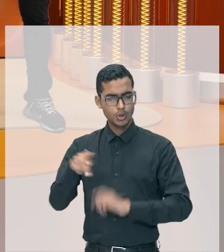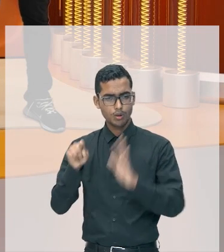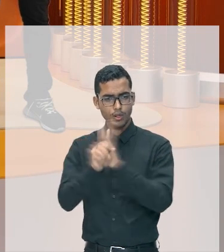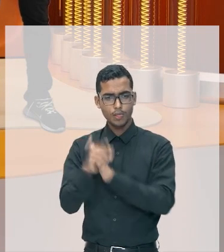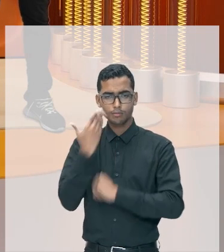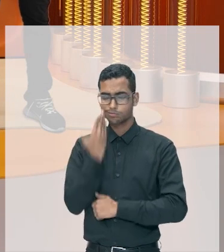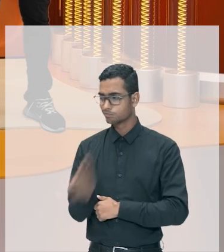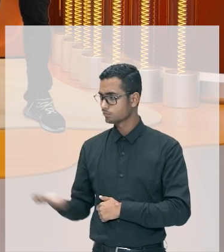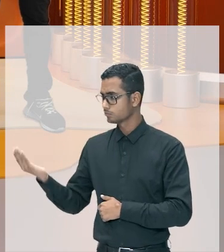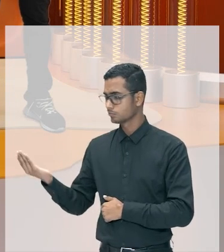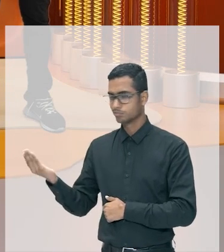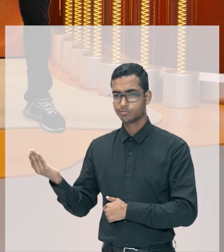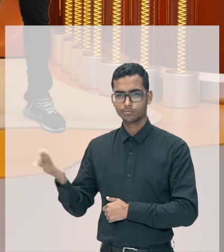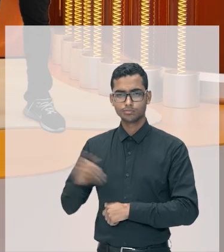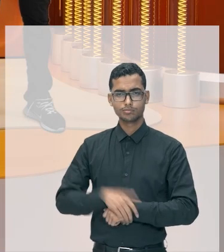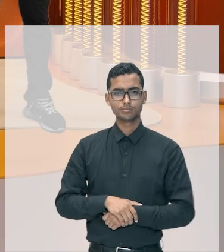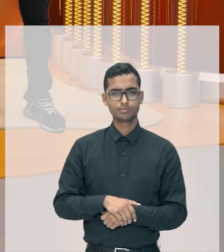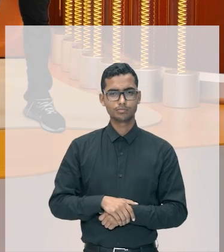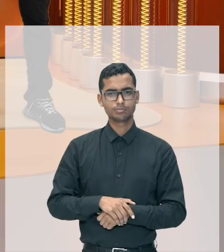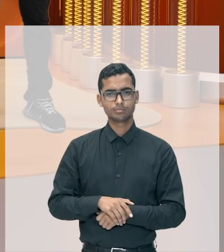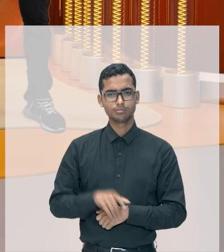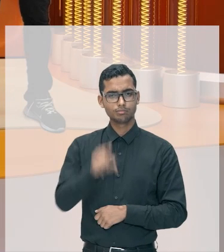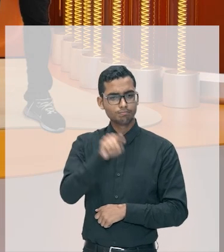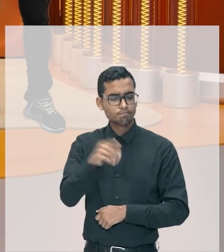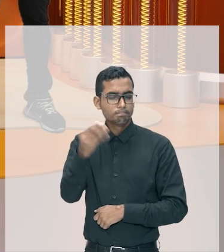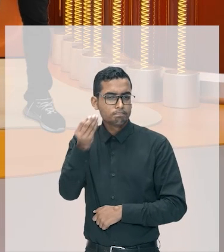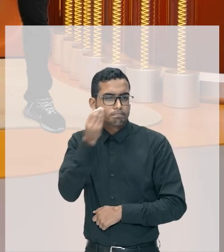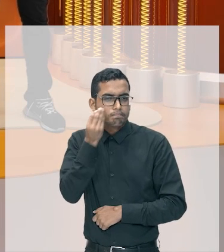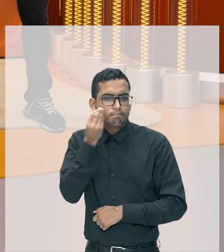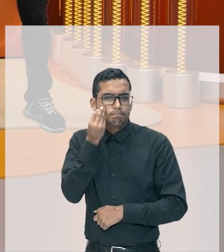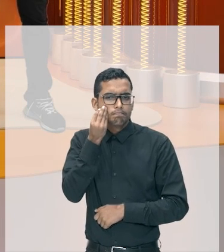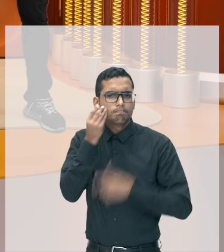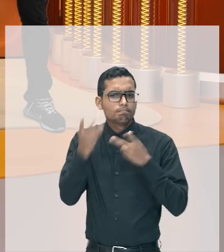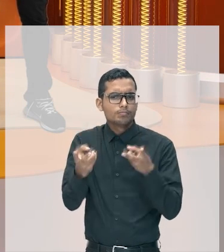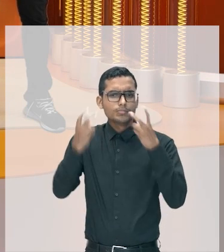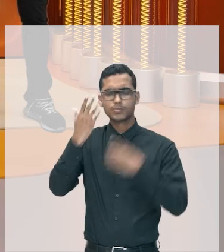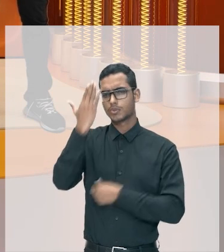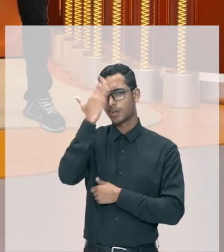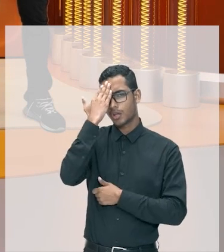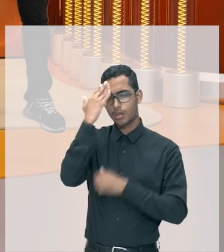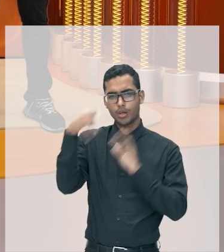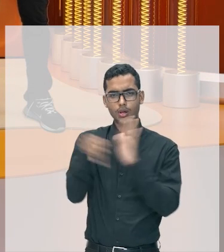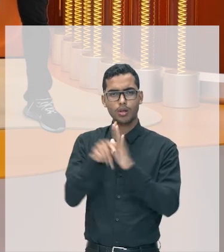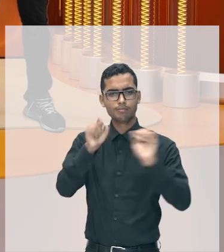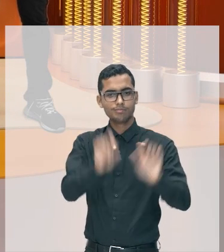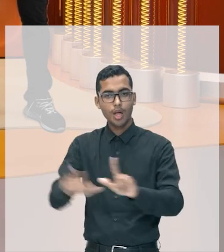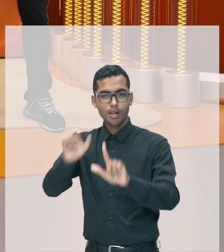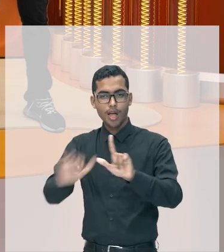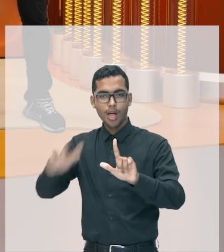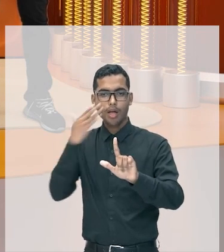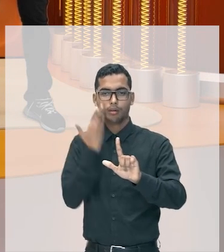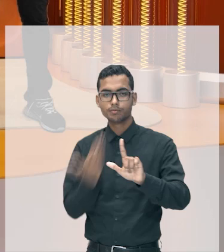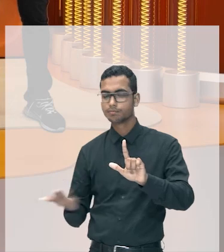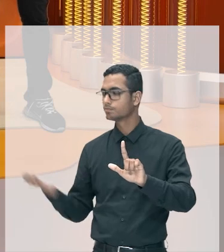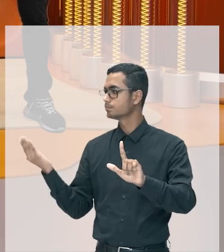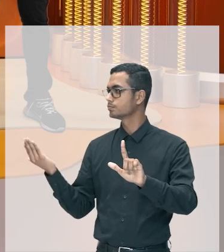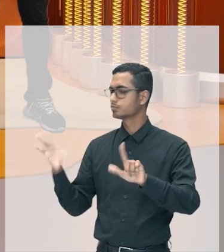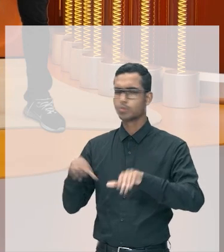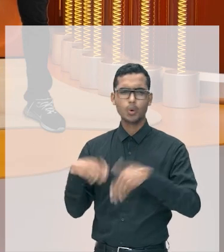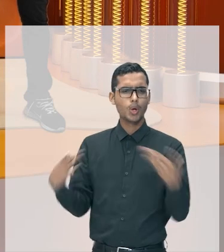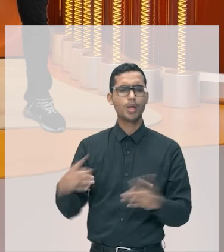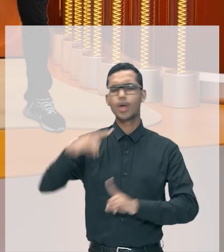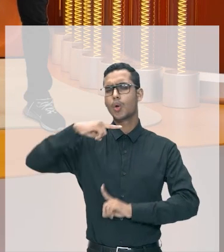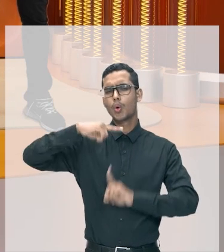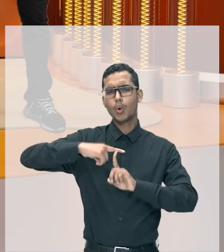uma pergunta para vocês tentarem identificar aqui na nossa tela, olha só, qual